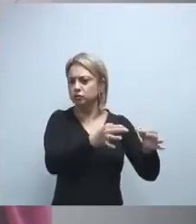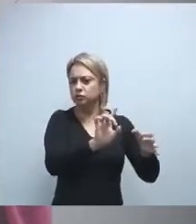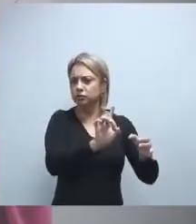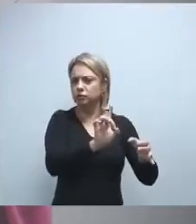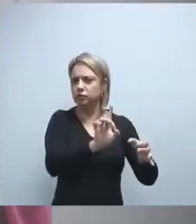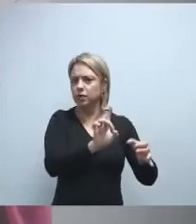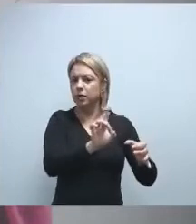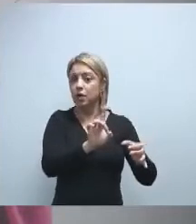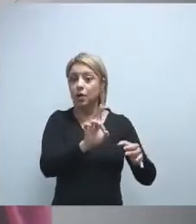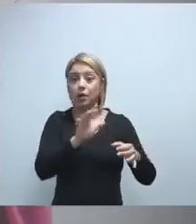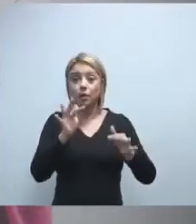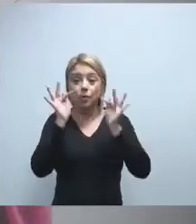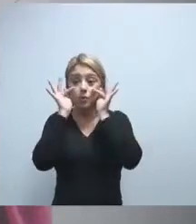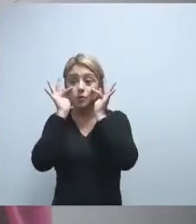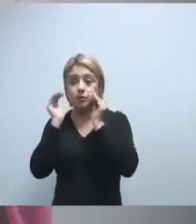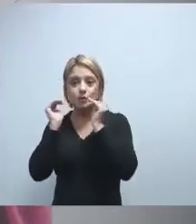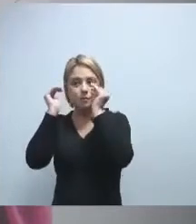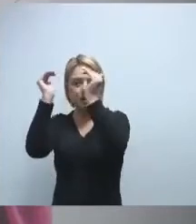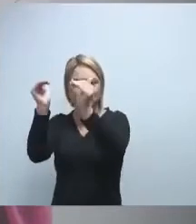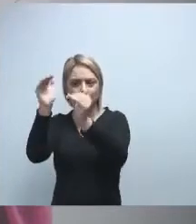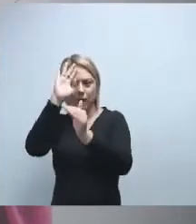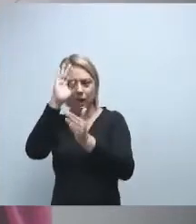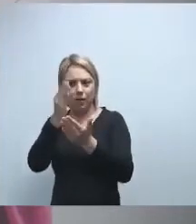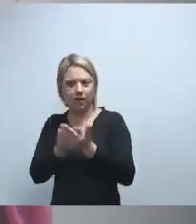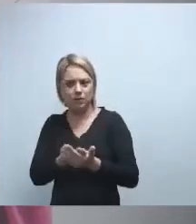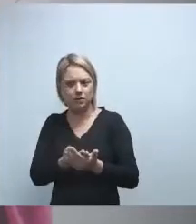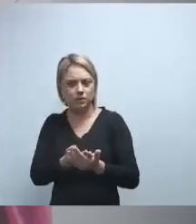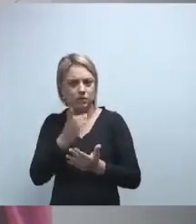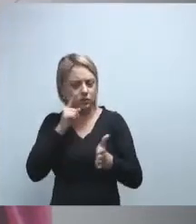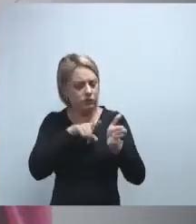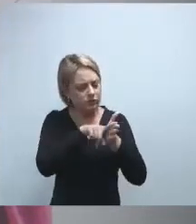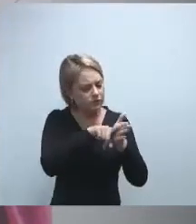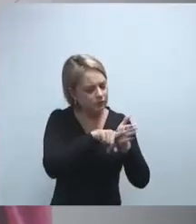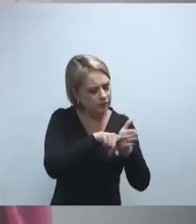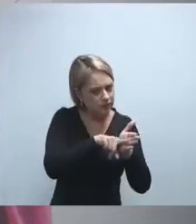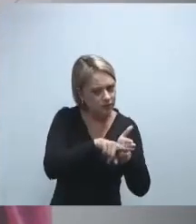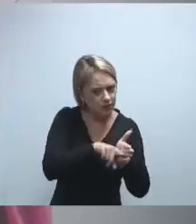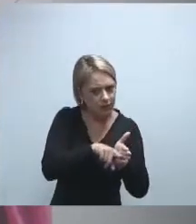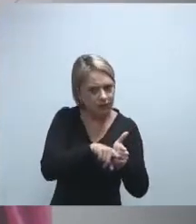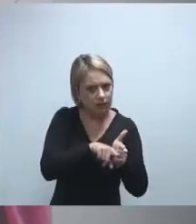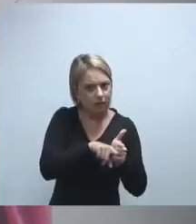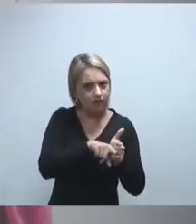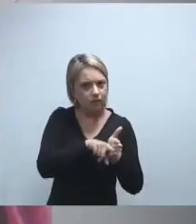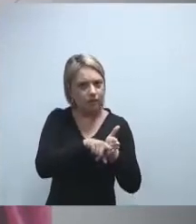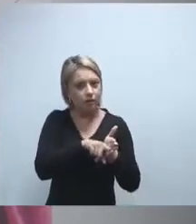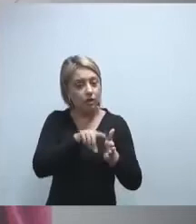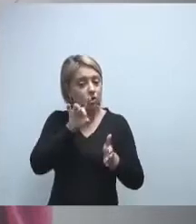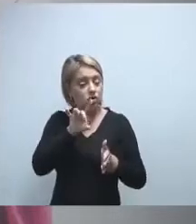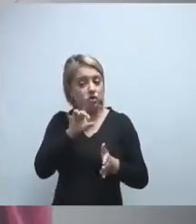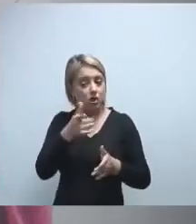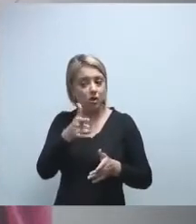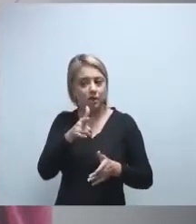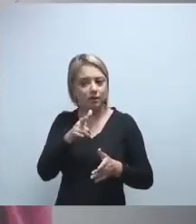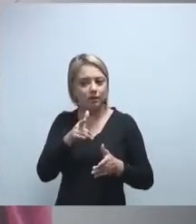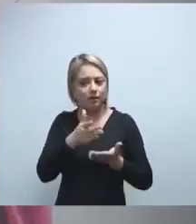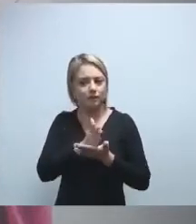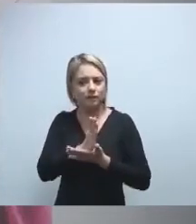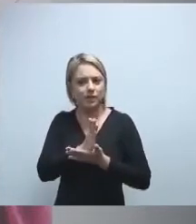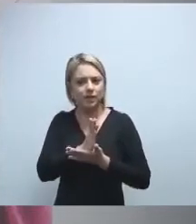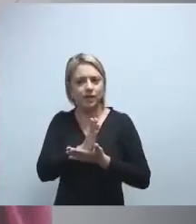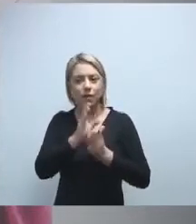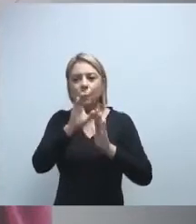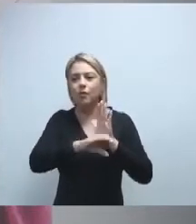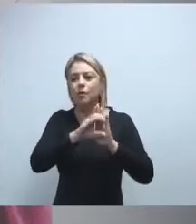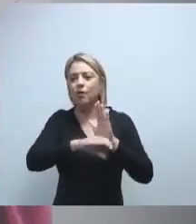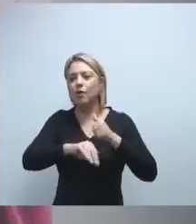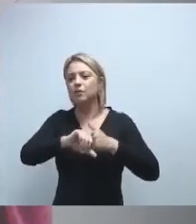o supremo reconheceu o direito do ministério público de investigar e só que não revogou o código de